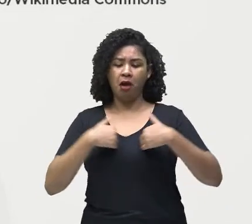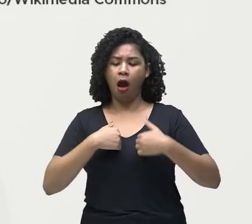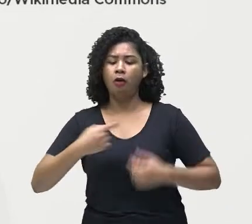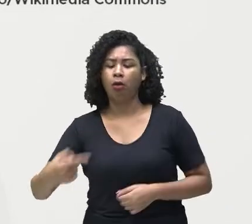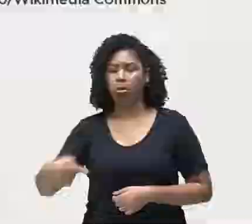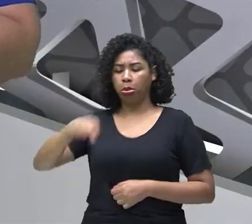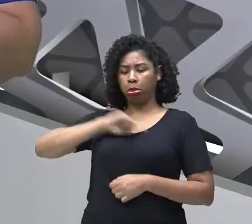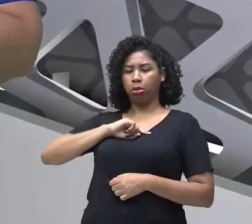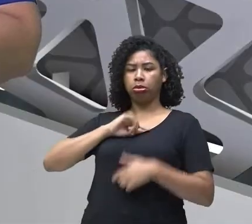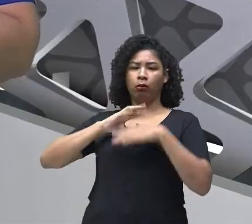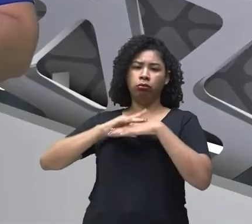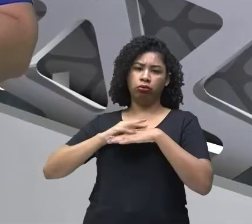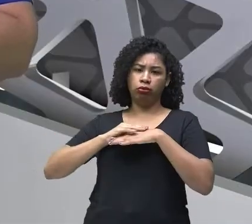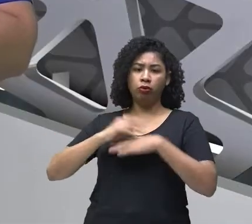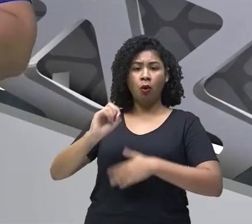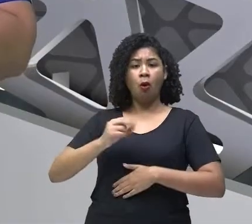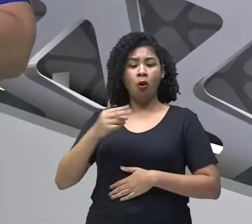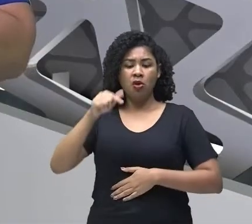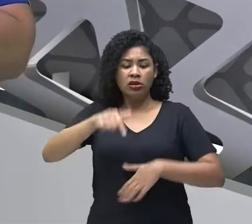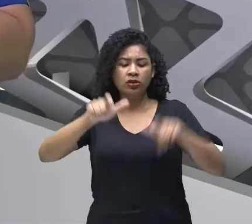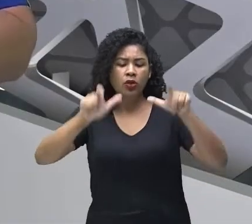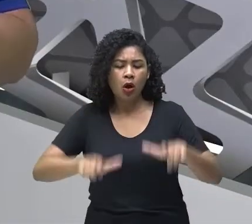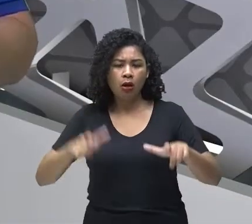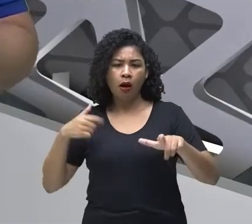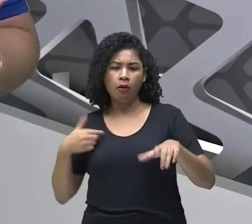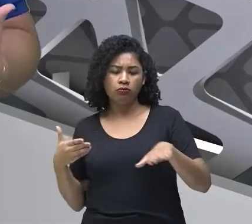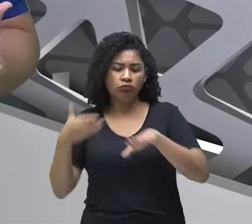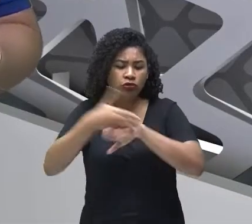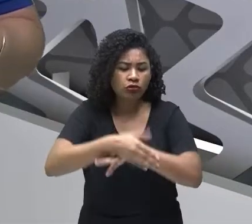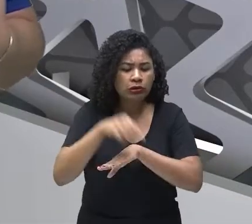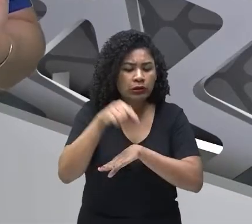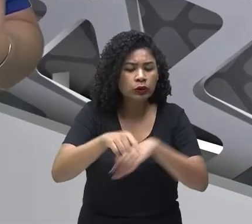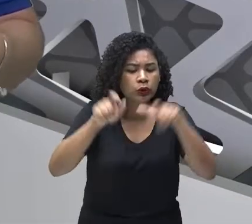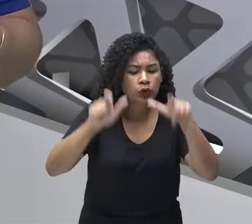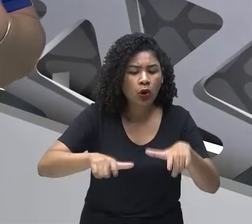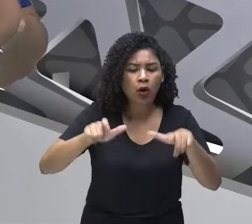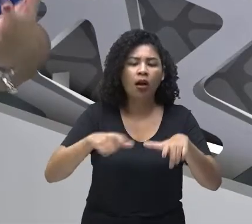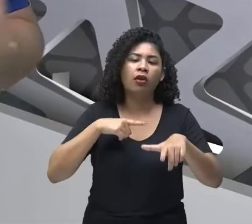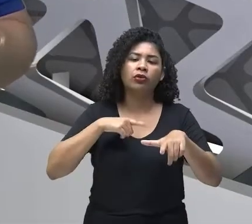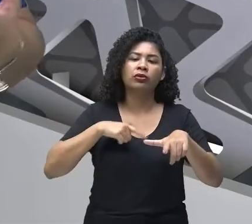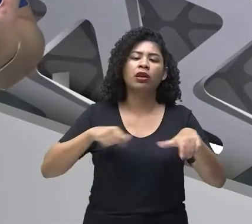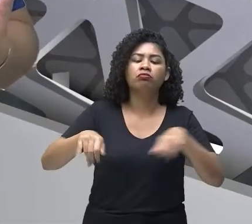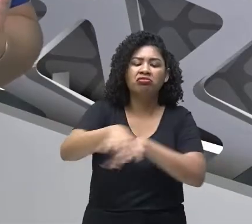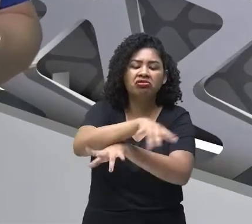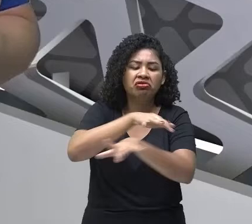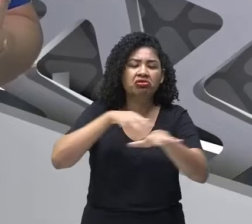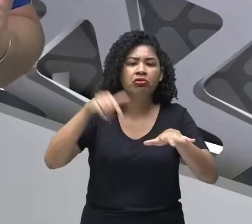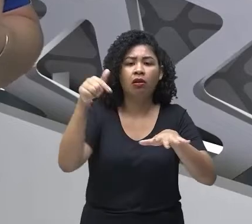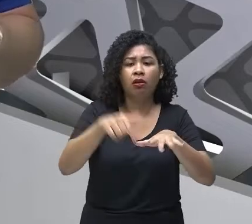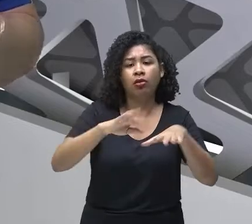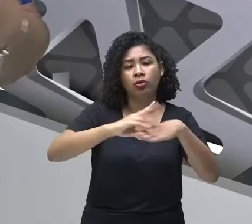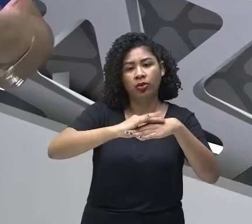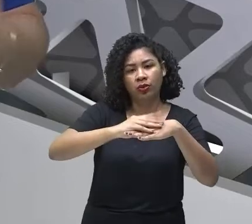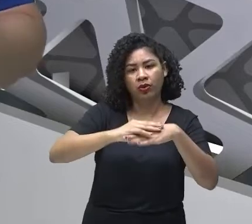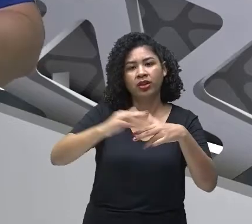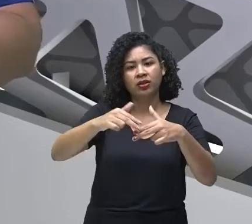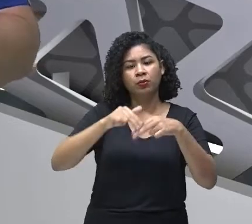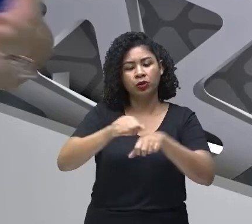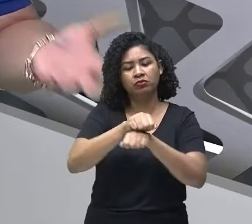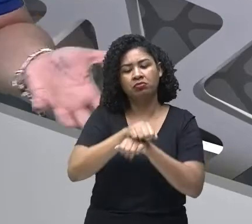ambiente estar com status de surto e aí ocasionar